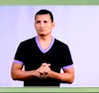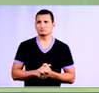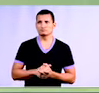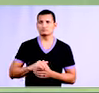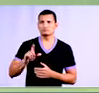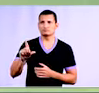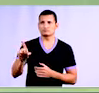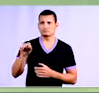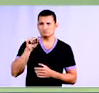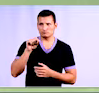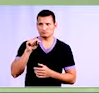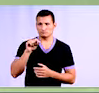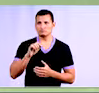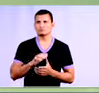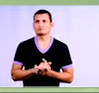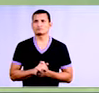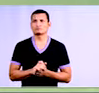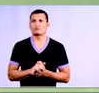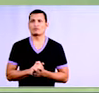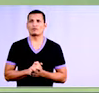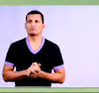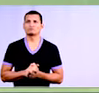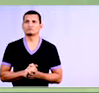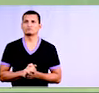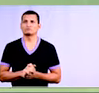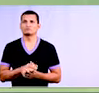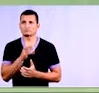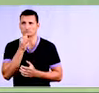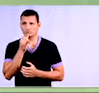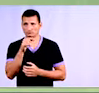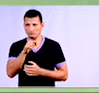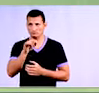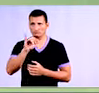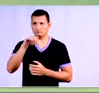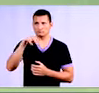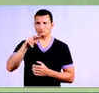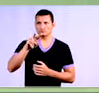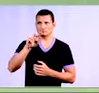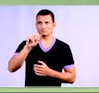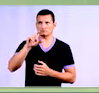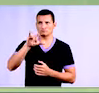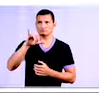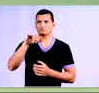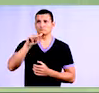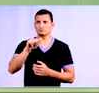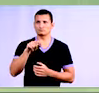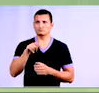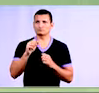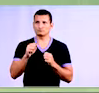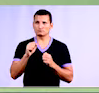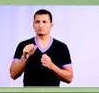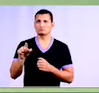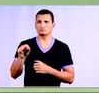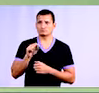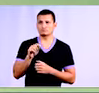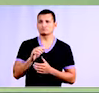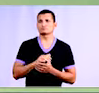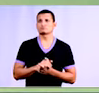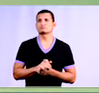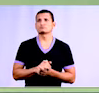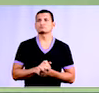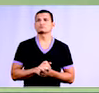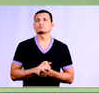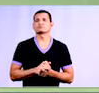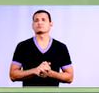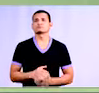solicitadas. Mesmo que elas sejam inválidas, elas podem ser solicitadas. Elas não foram encontradas, mas elas